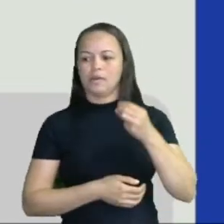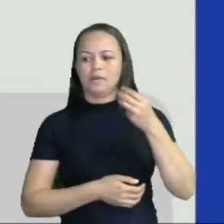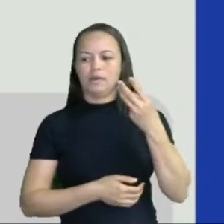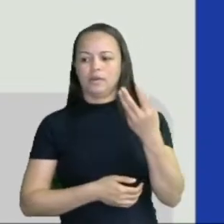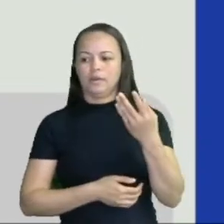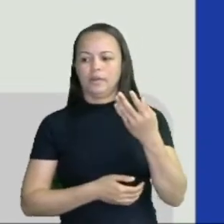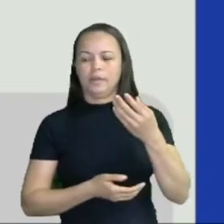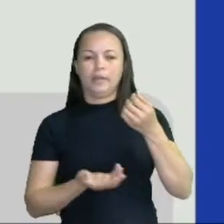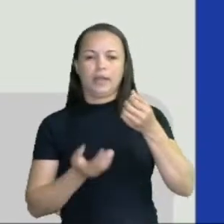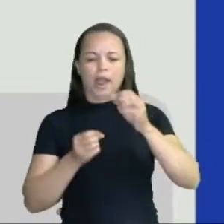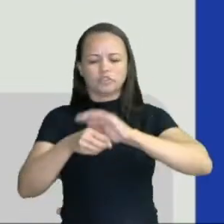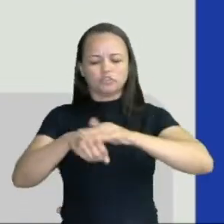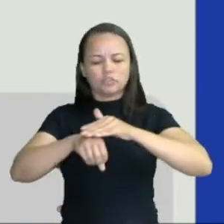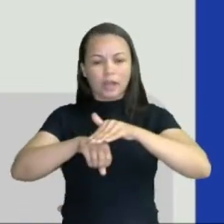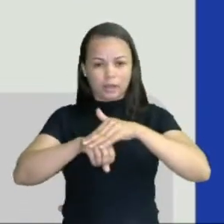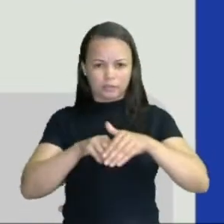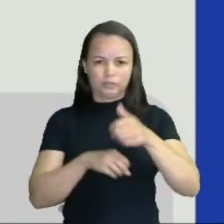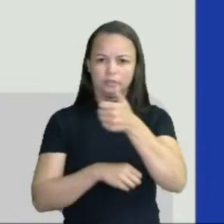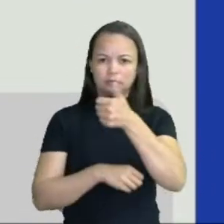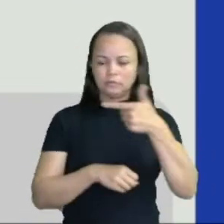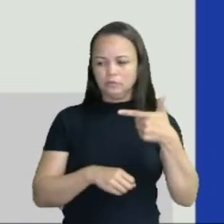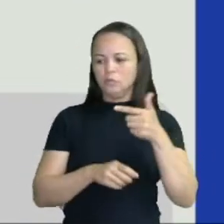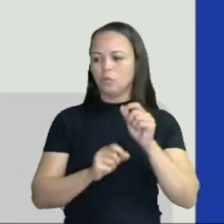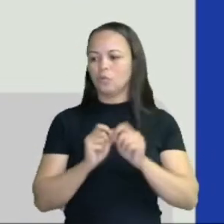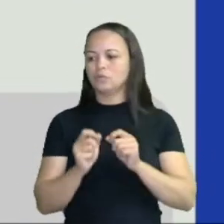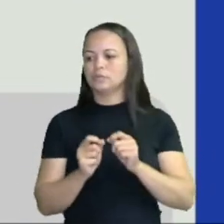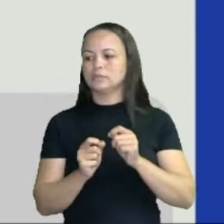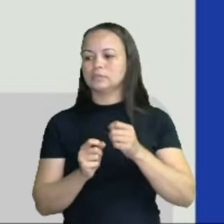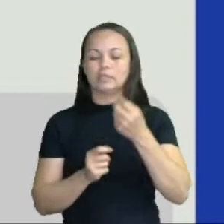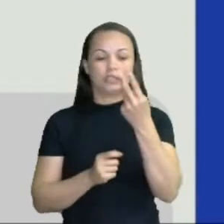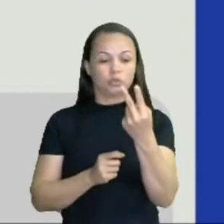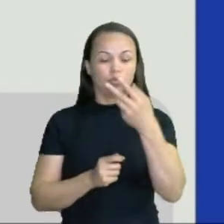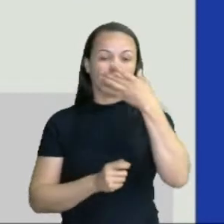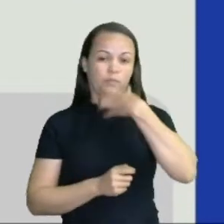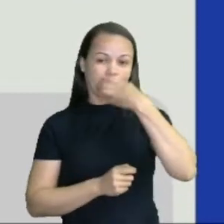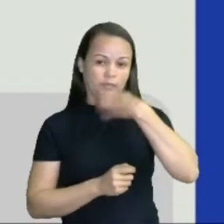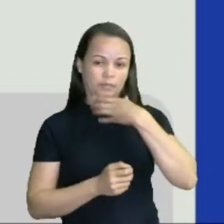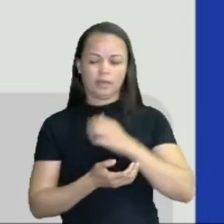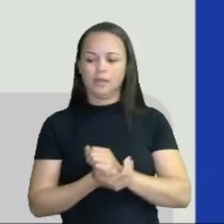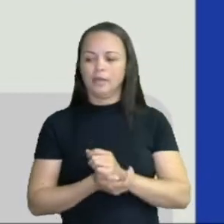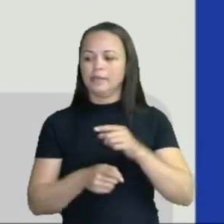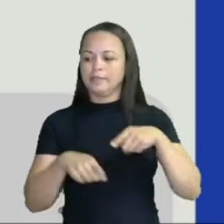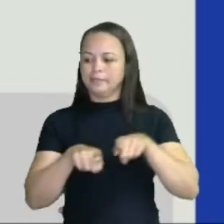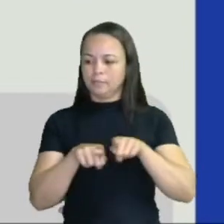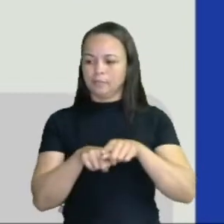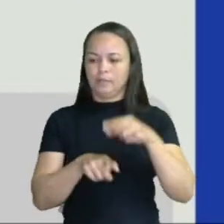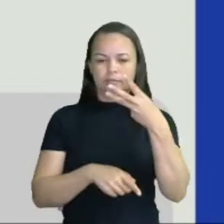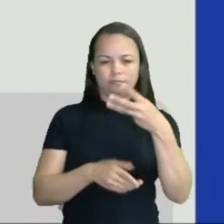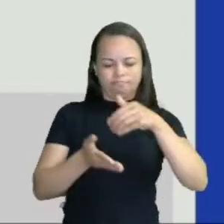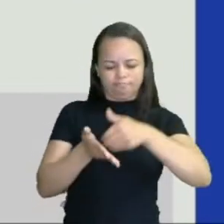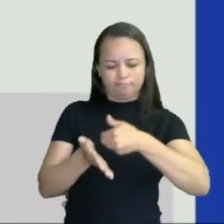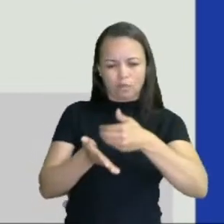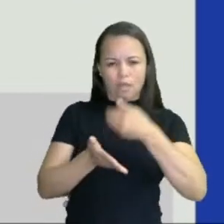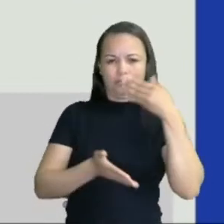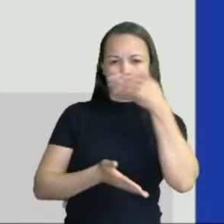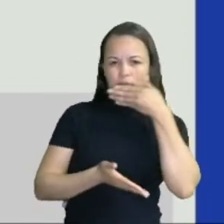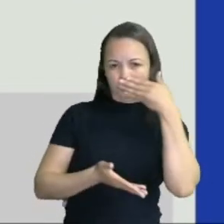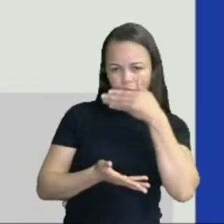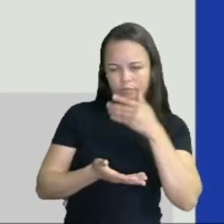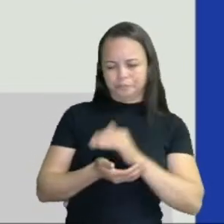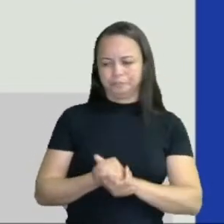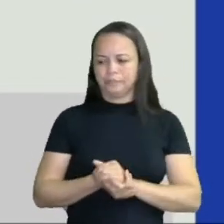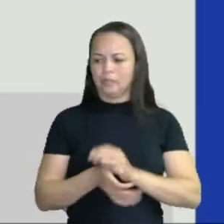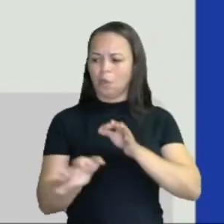uma panela com a água e peça a ajuda de um adulto para levá-la ao fogo. E quando ferver, peça a um adulto que desligue o fogo, espere